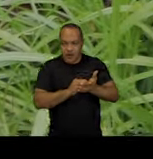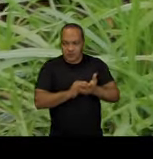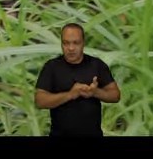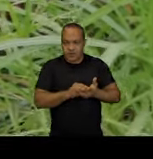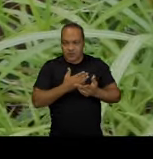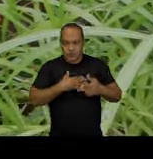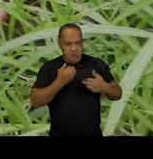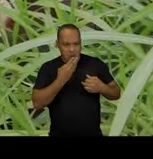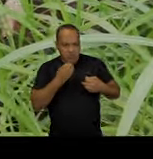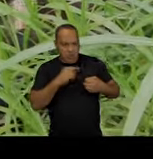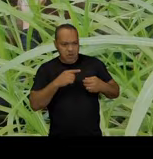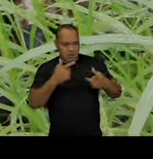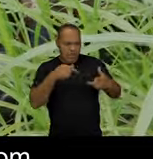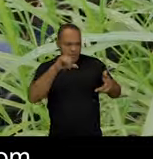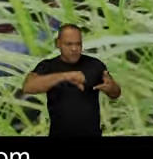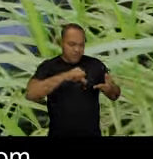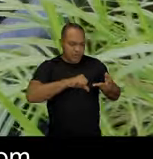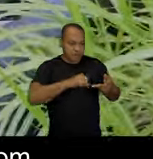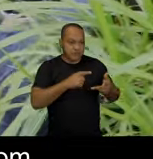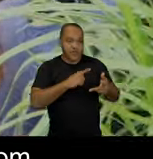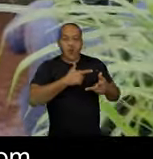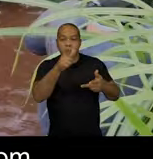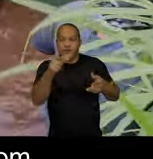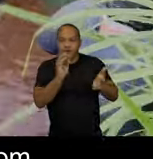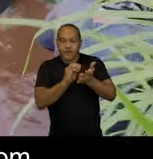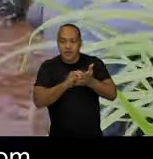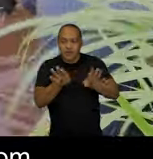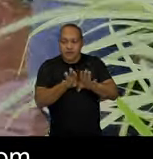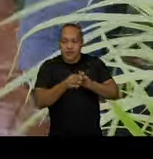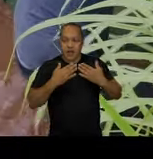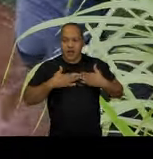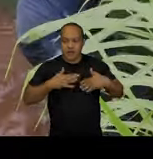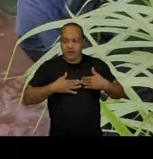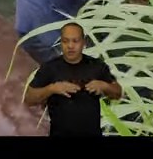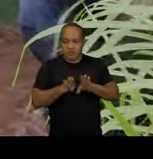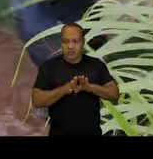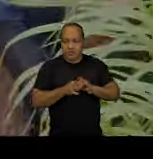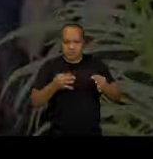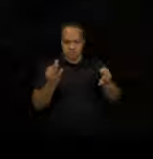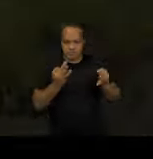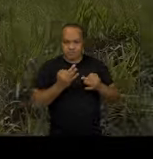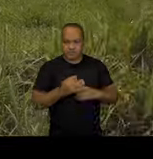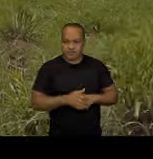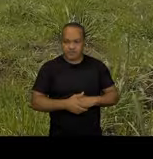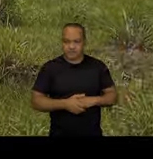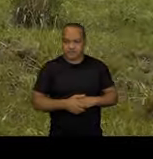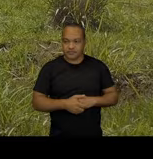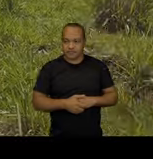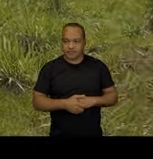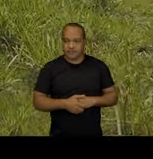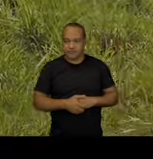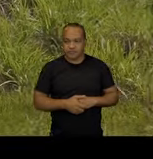bom. Vamos embora. E o pior ponto, cara. Sim, animado, mas é bom deixar amanhã tranquilo. Sim, não, perfeito. Né? Sim.